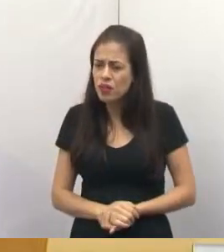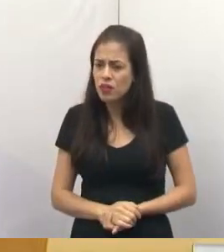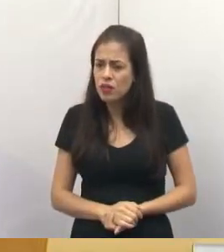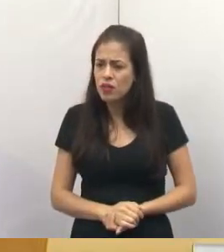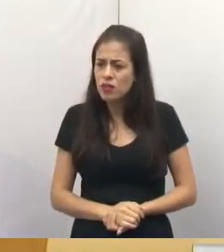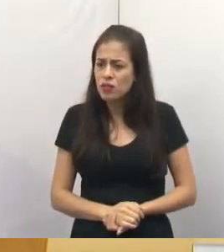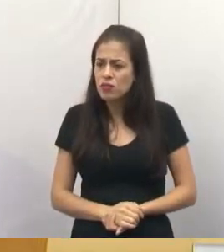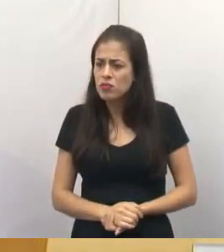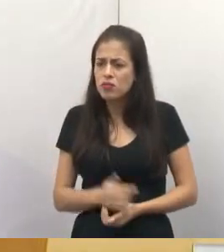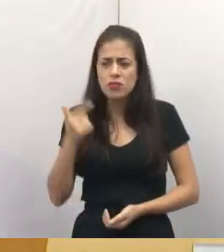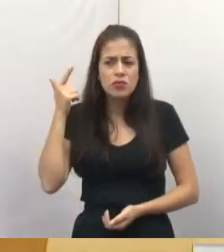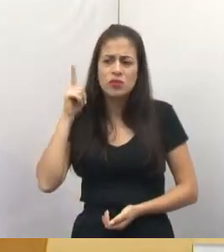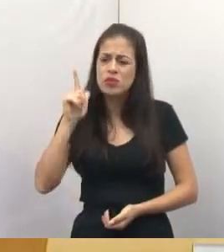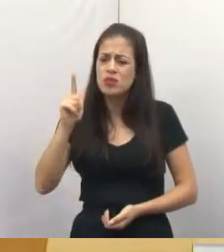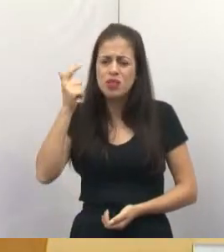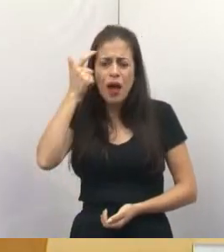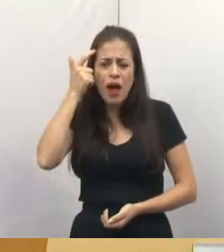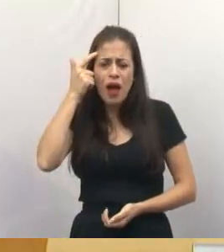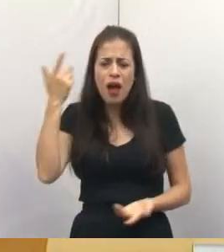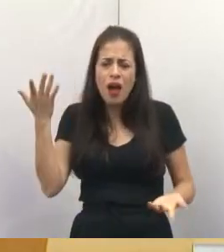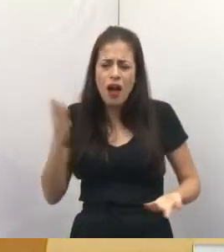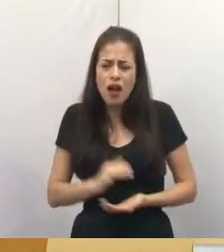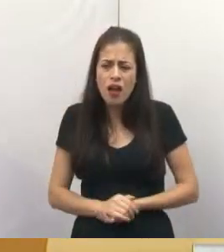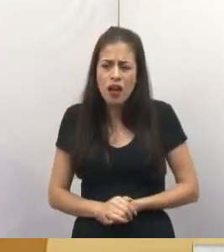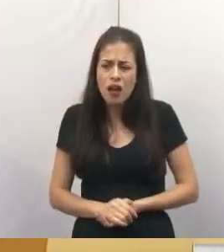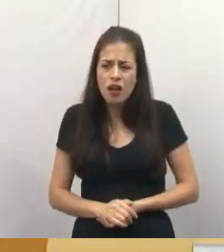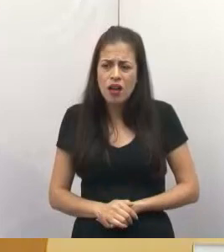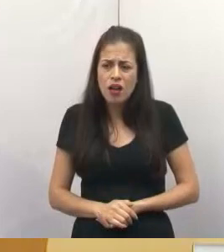Não estou conseguindo raciocinar aqui.